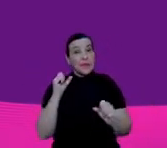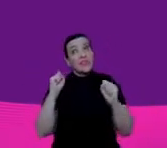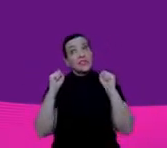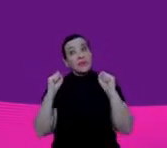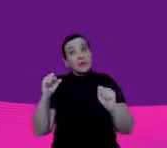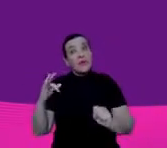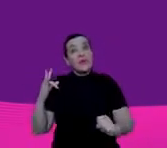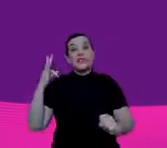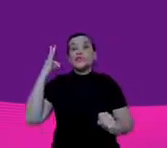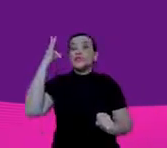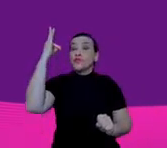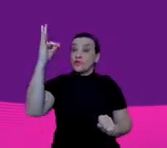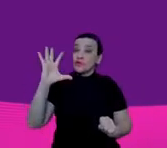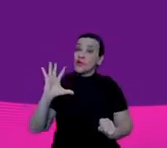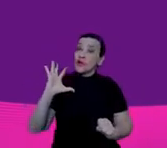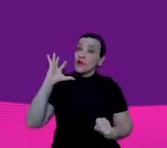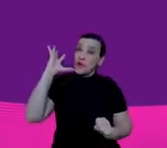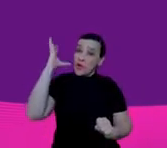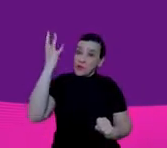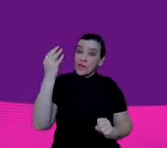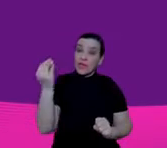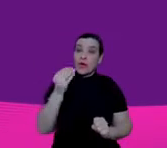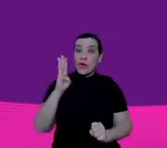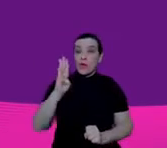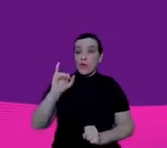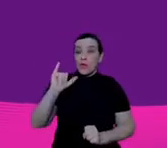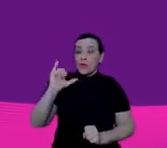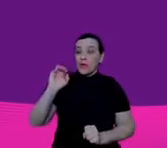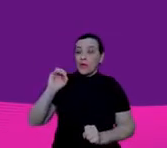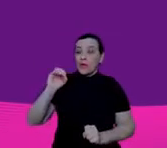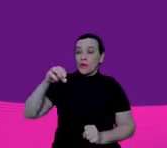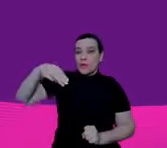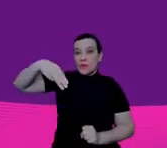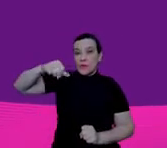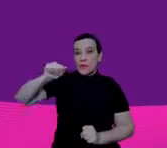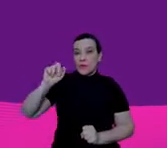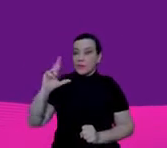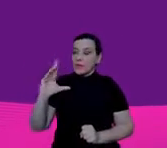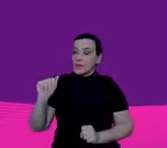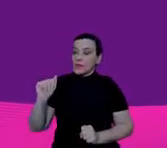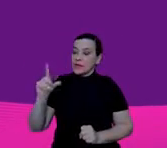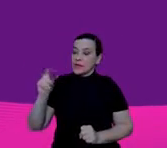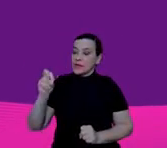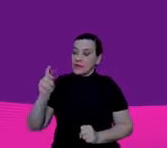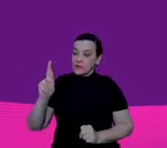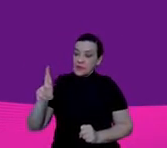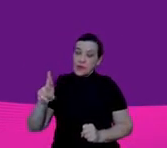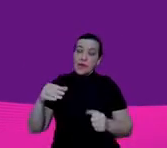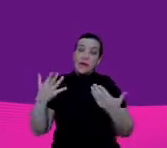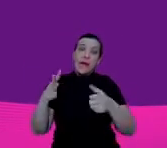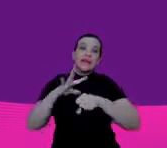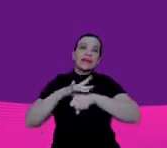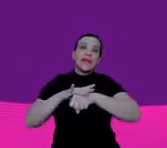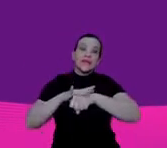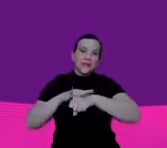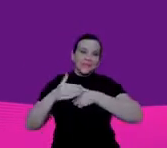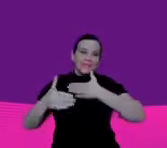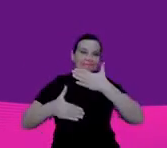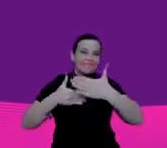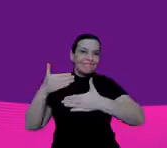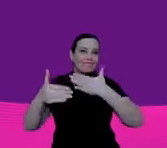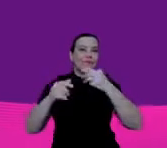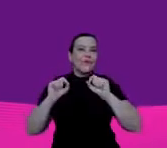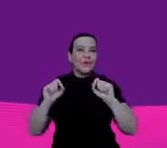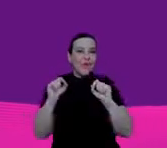de biomarcadores. Mas hoje o diagnóstico de Parkinson continua dependendo dos sintomas motores da doença.